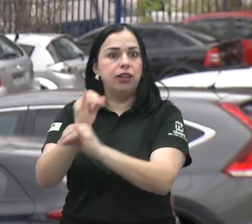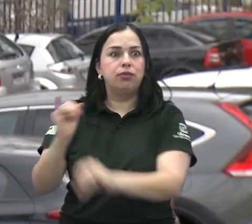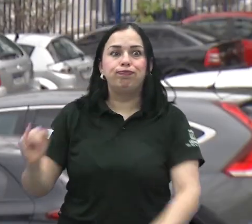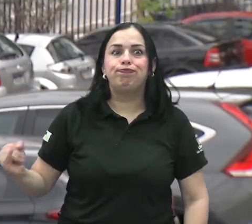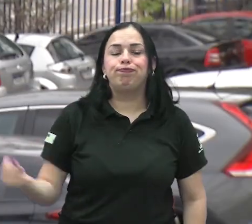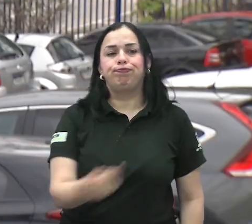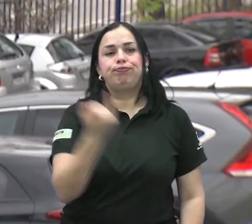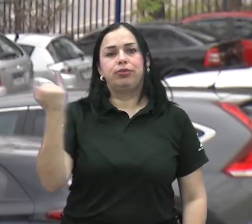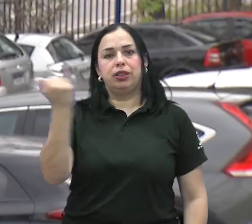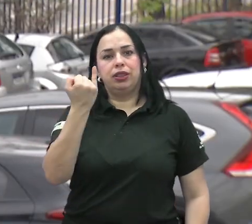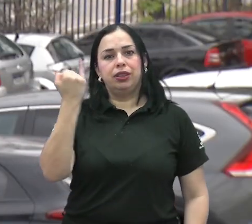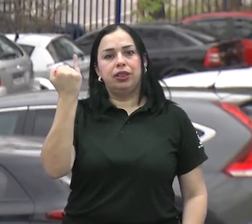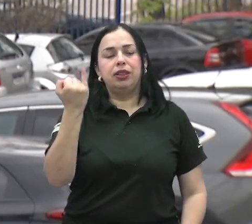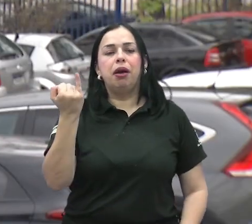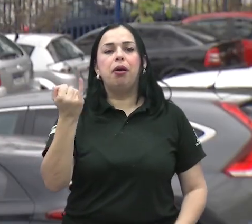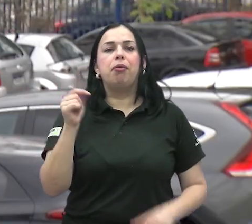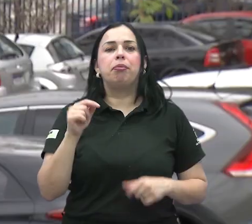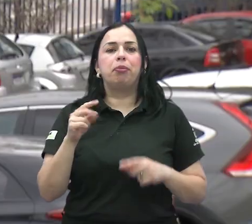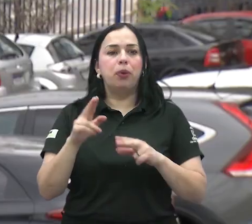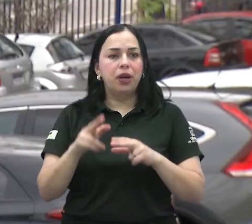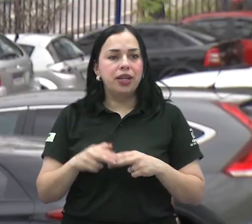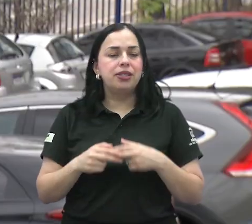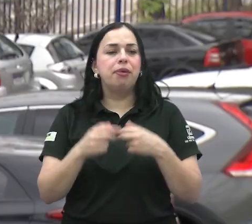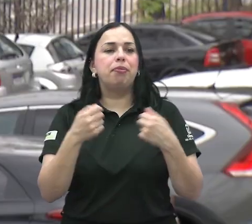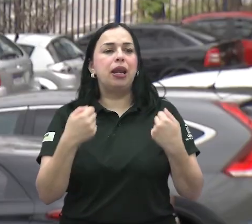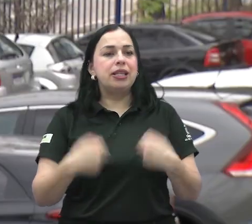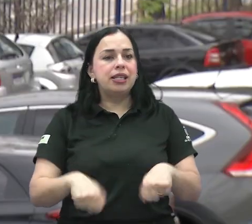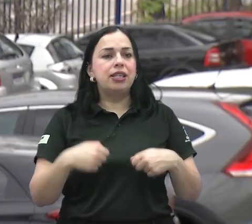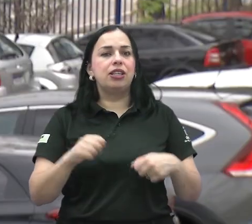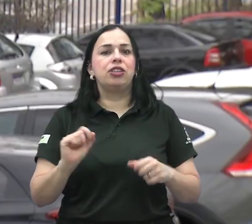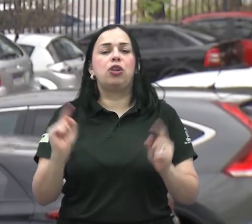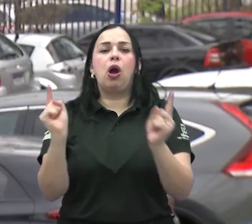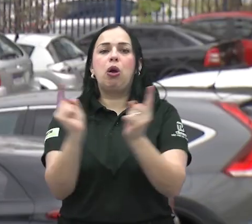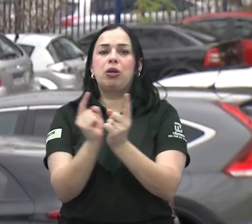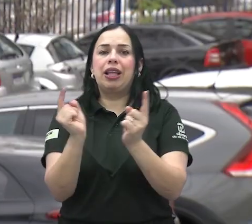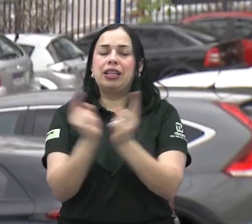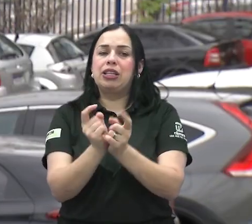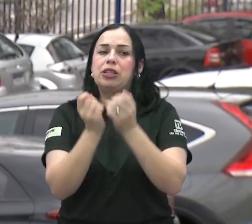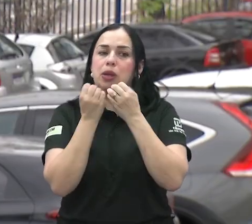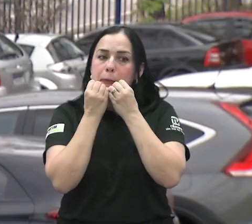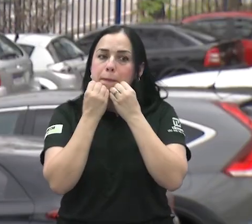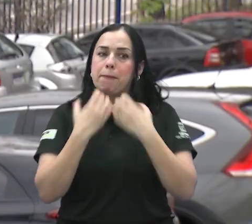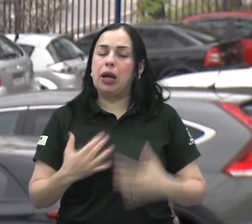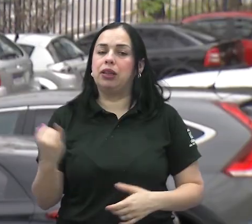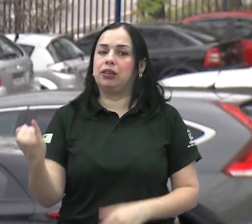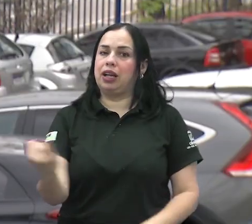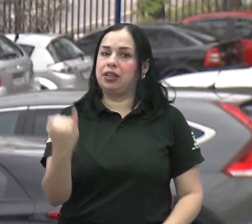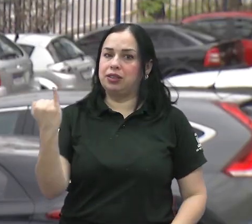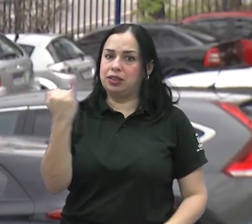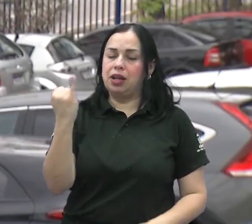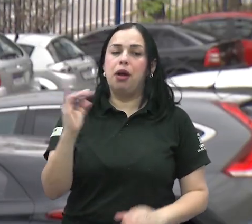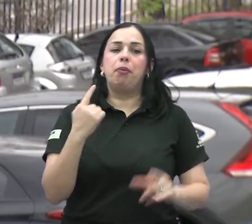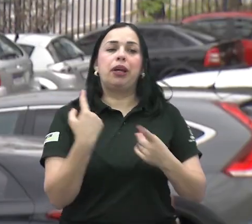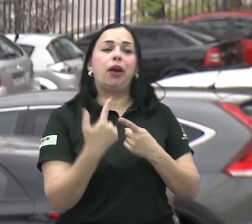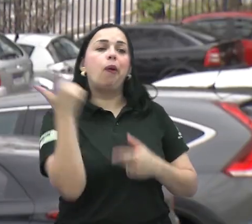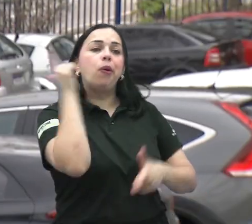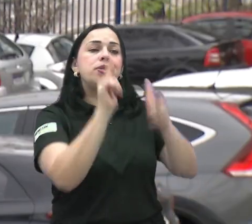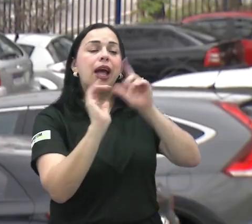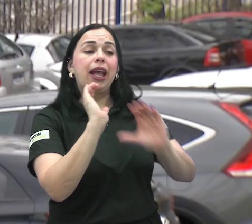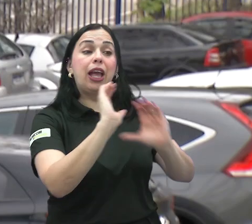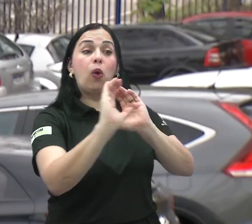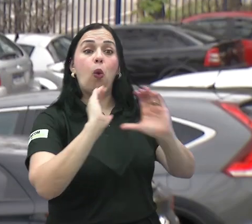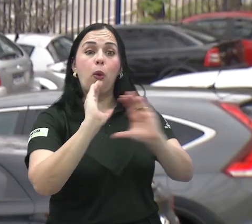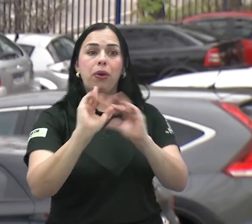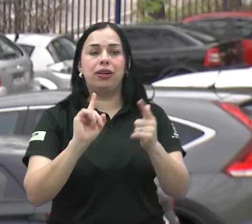um serviço essencial. A ação visa proteger o acesso do cidadão a este meio que é fundamental